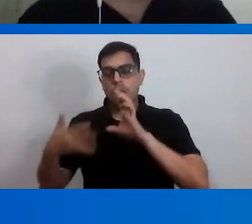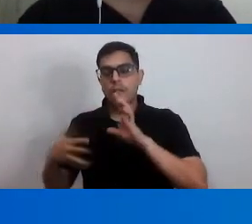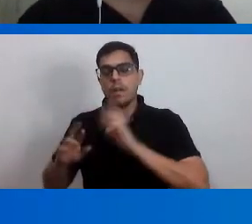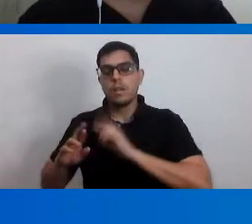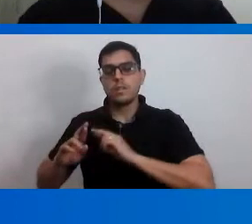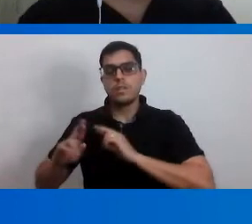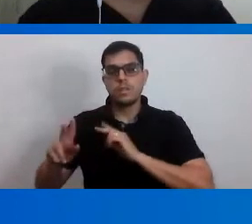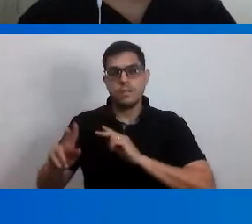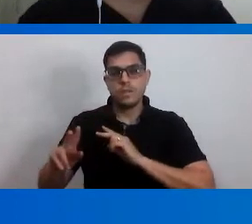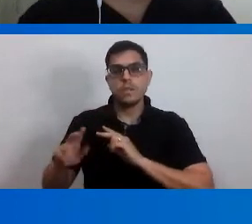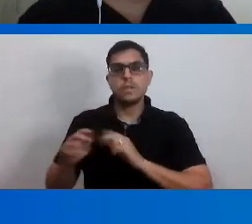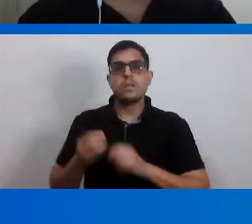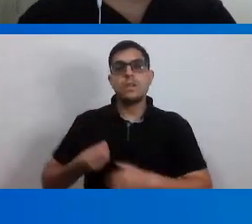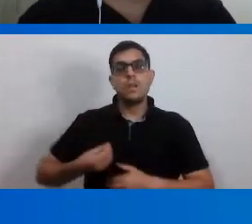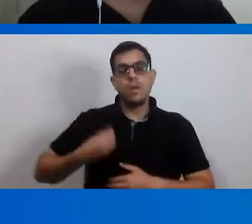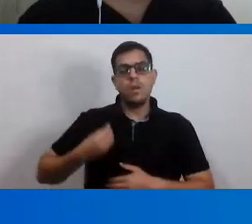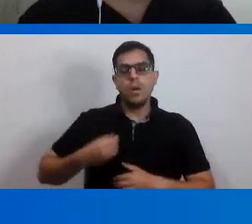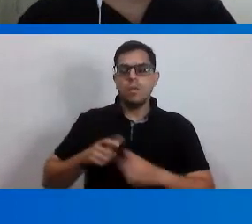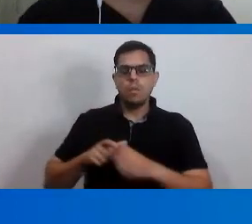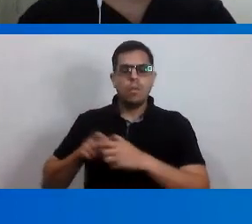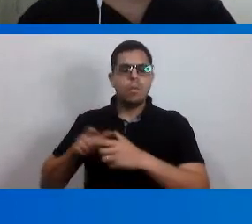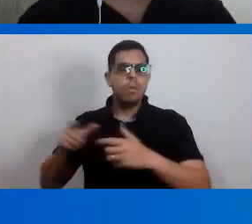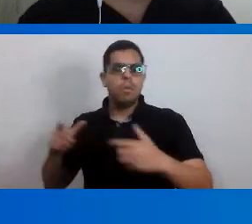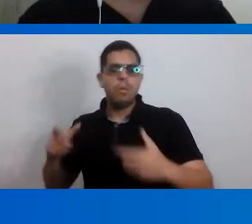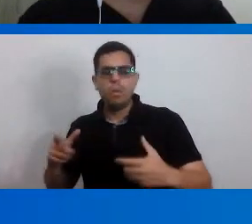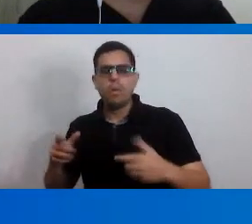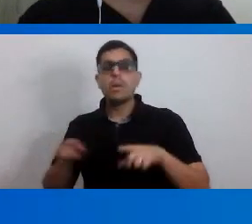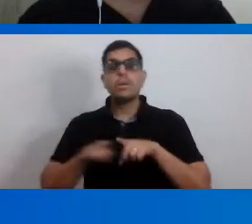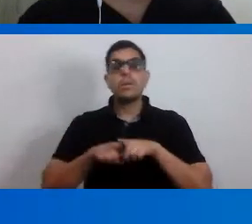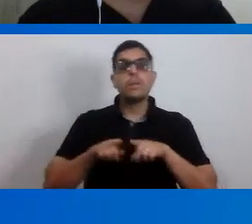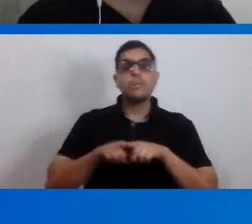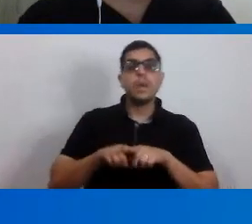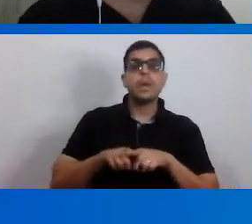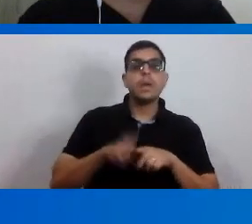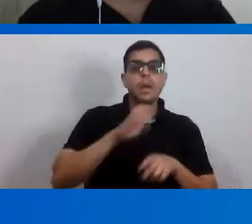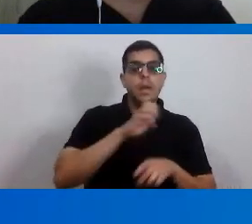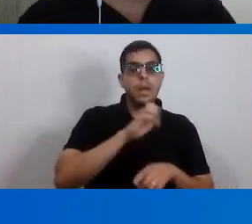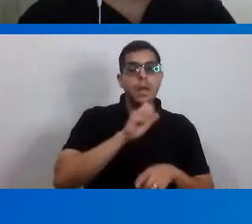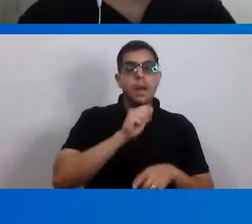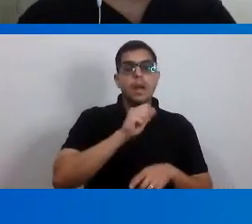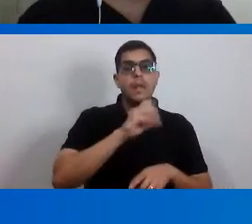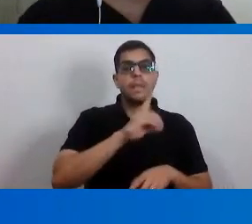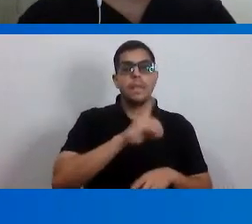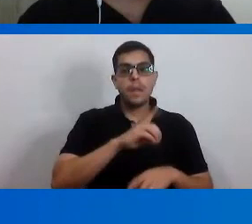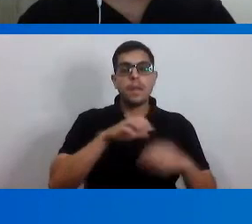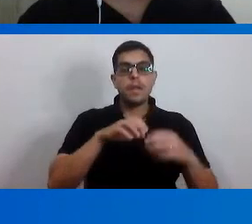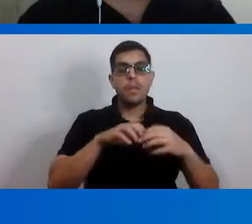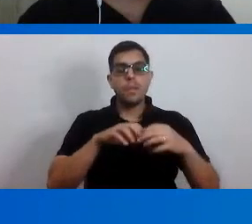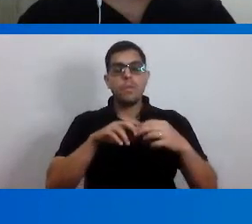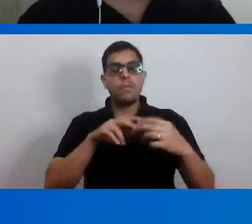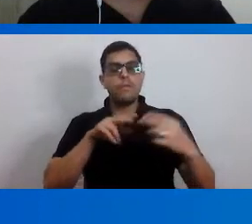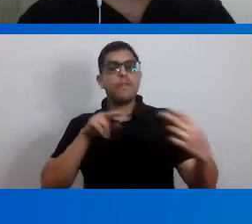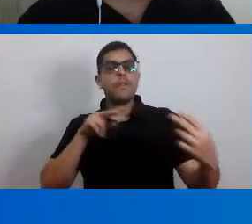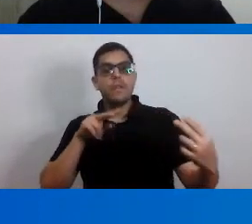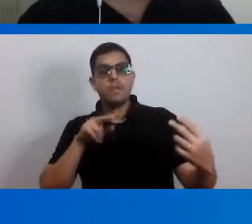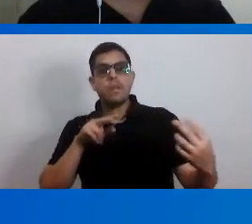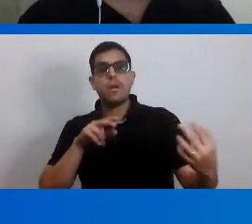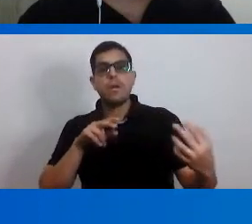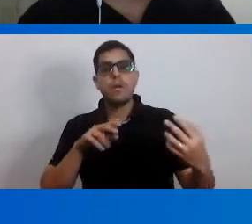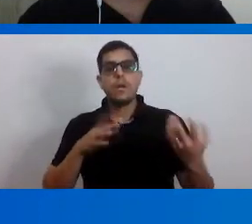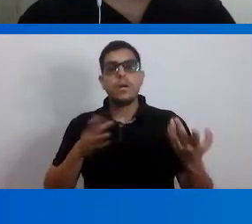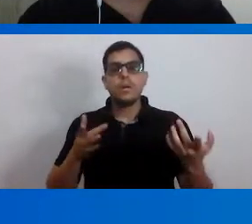como presencial é uma possibilidade muito Ampla e às vezes se busca criar uma relação ou se tenta encaixar isso